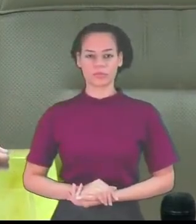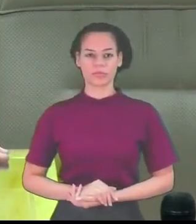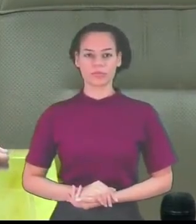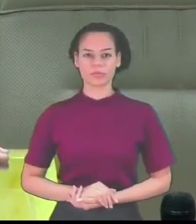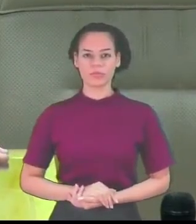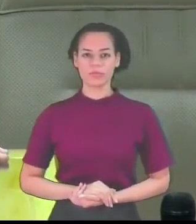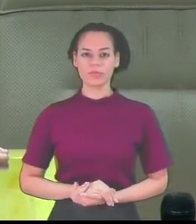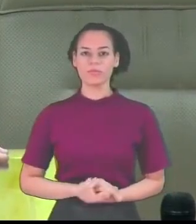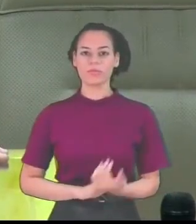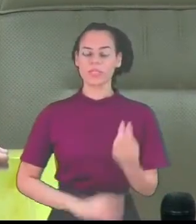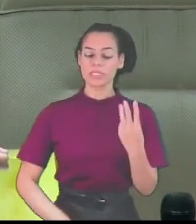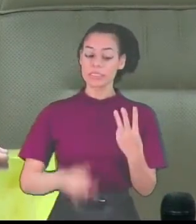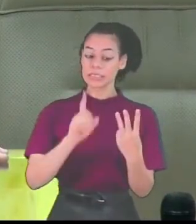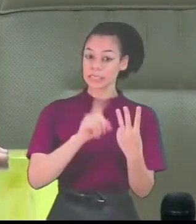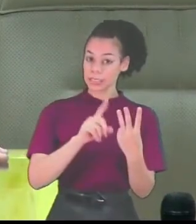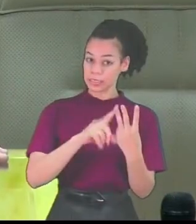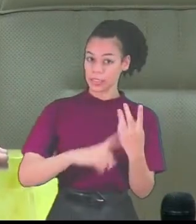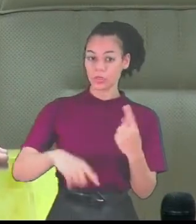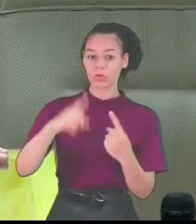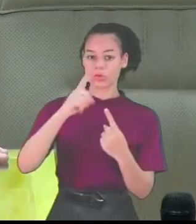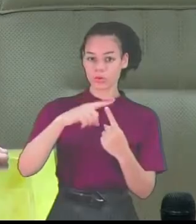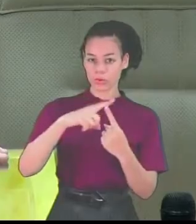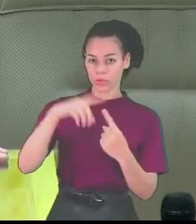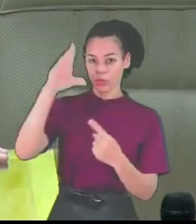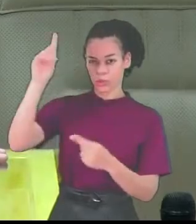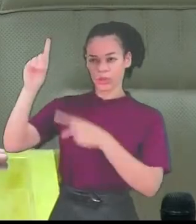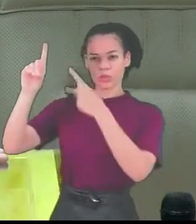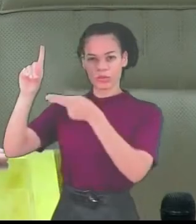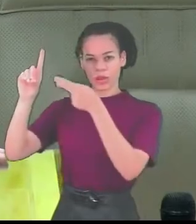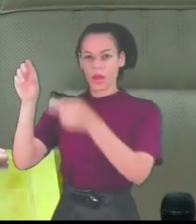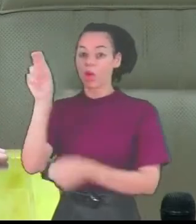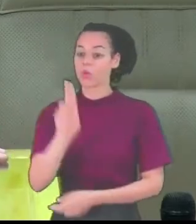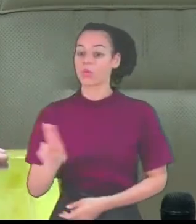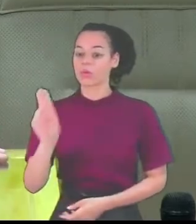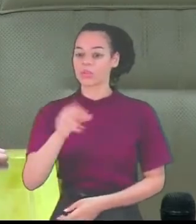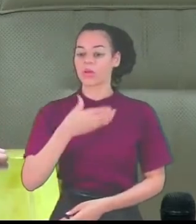a terceira forma de Deus falar os profetas